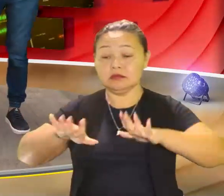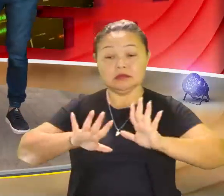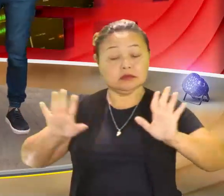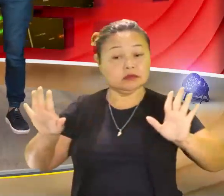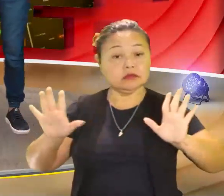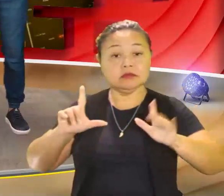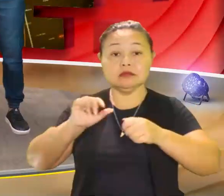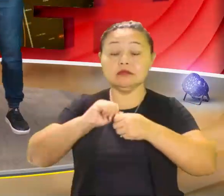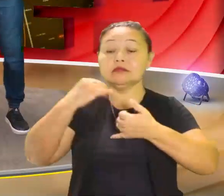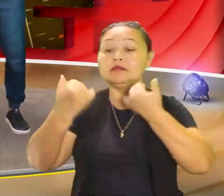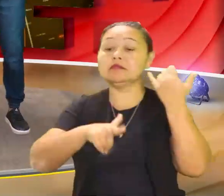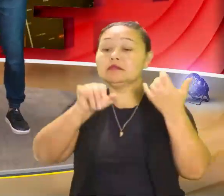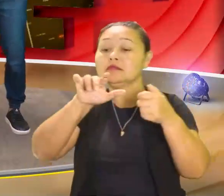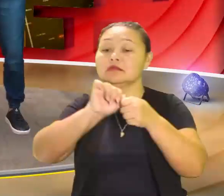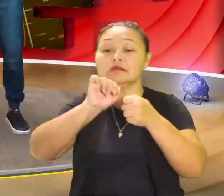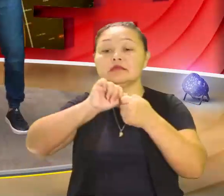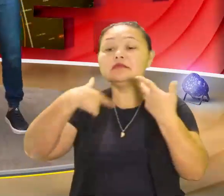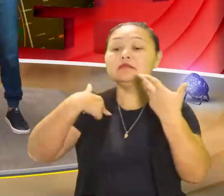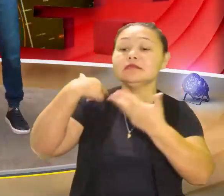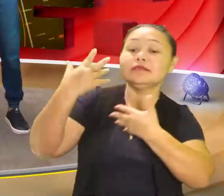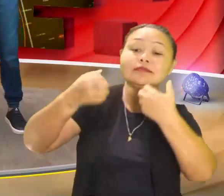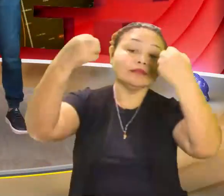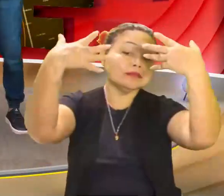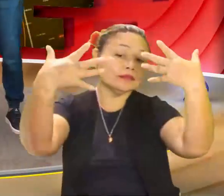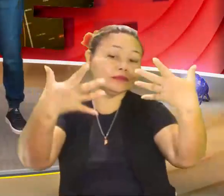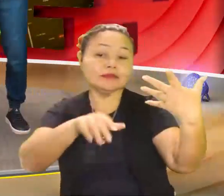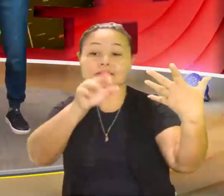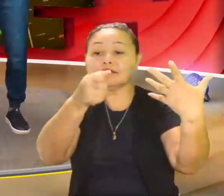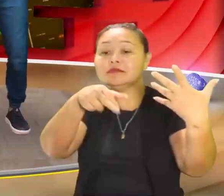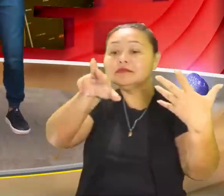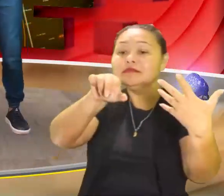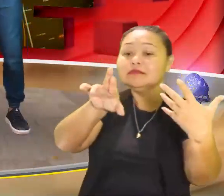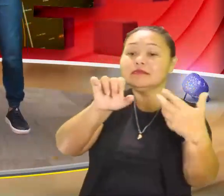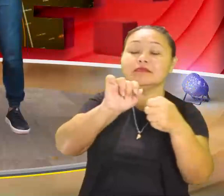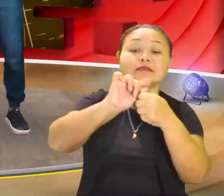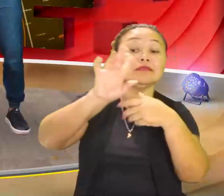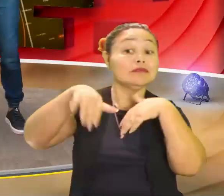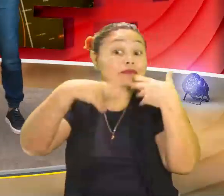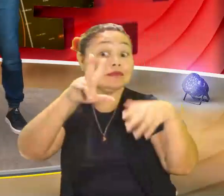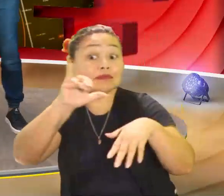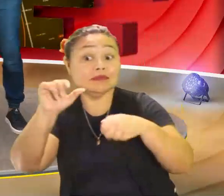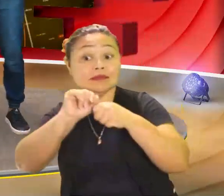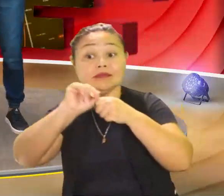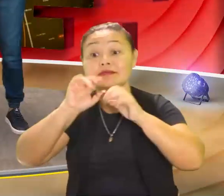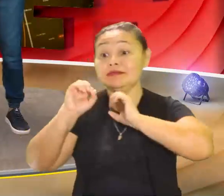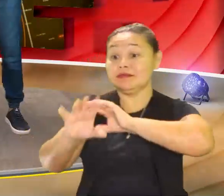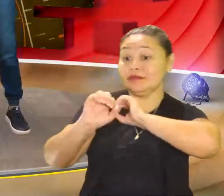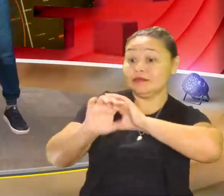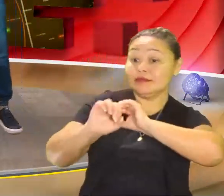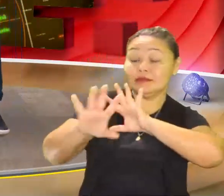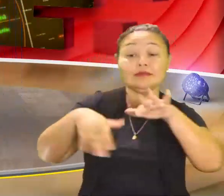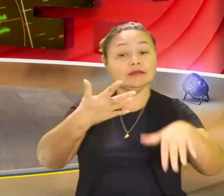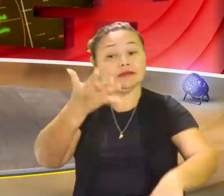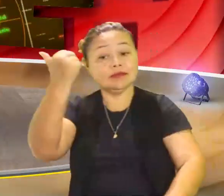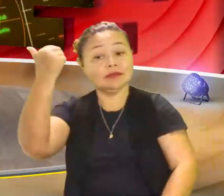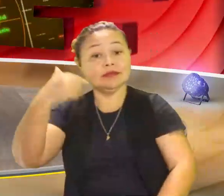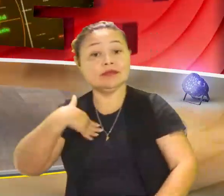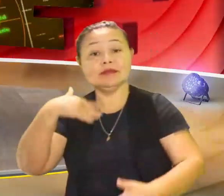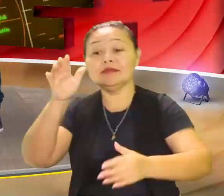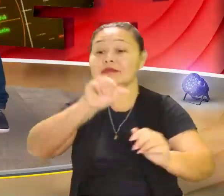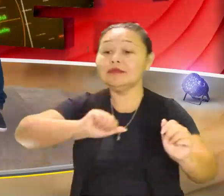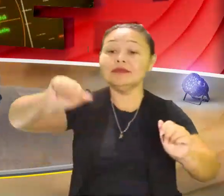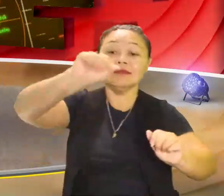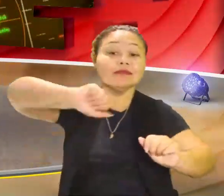mesmo. Profi. Lucy vai te explicar. Profi. Maurício vai te ensinar. Vamos